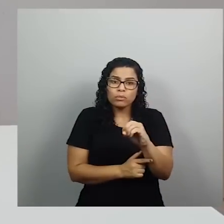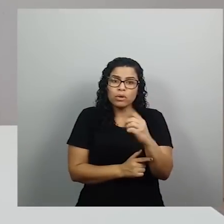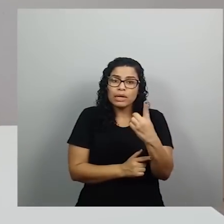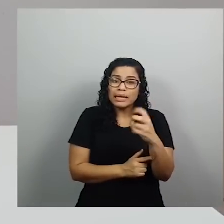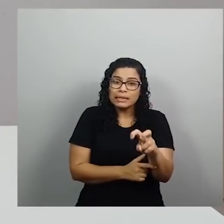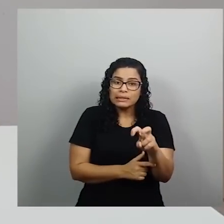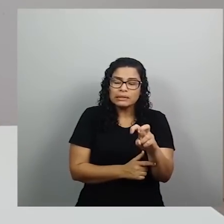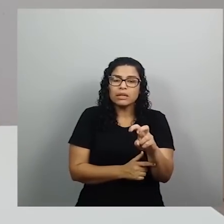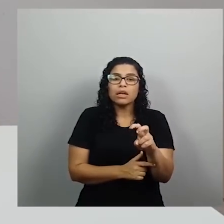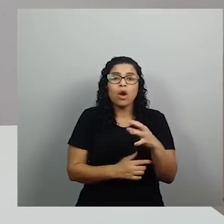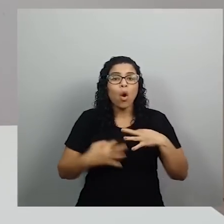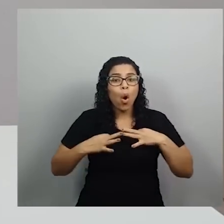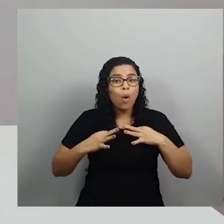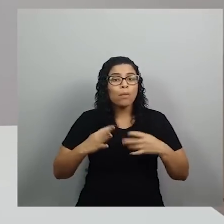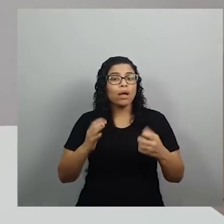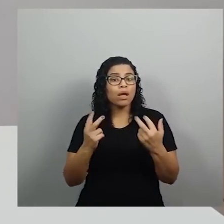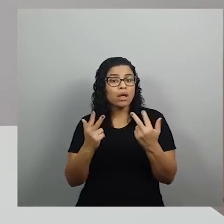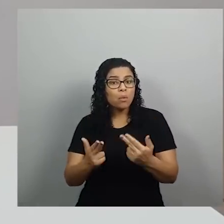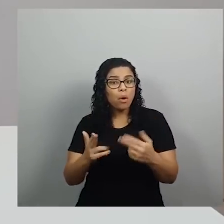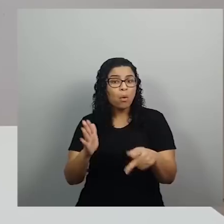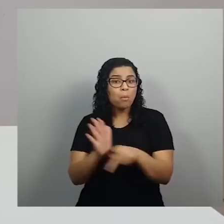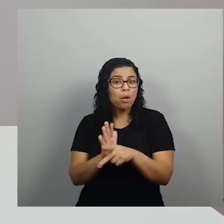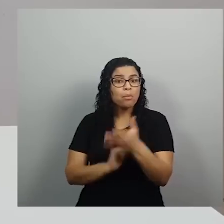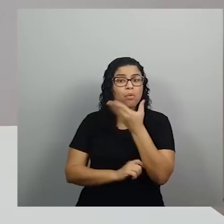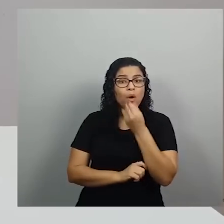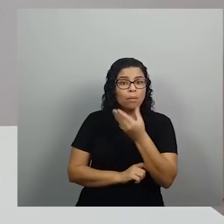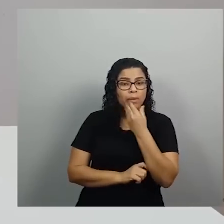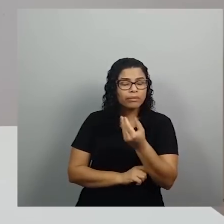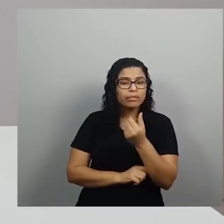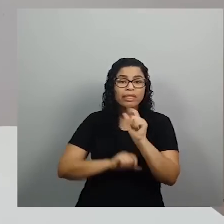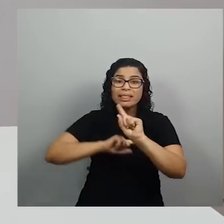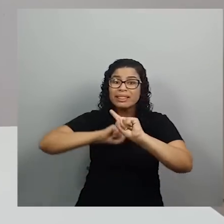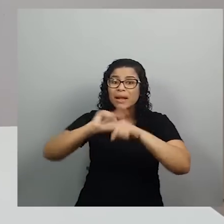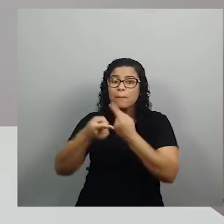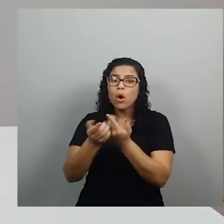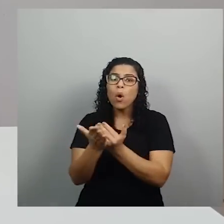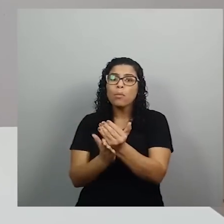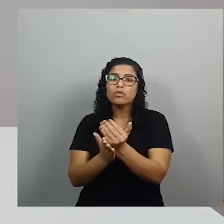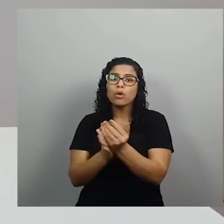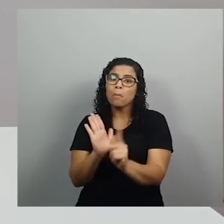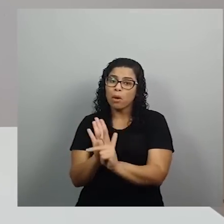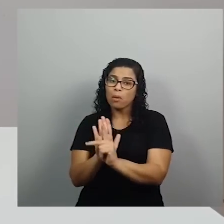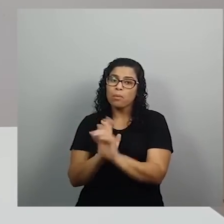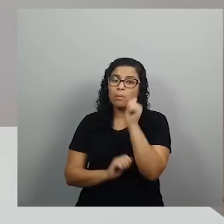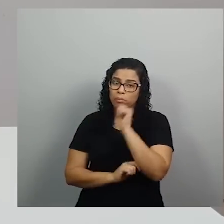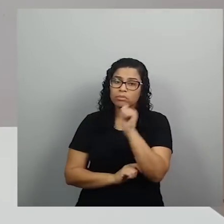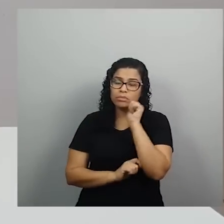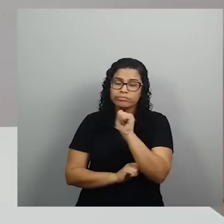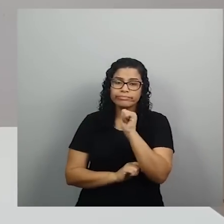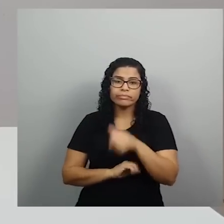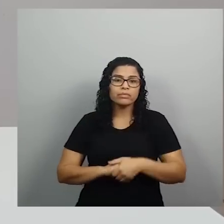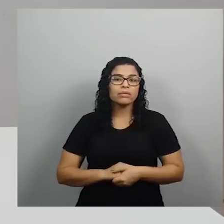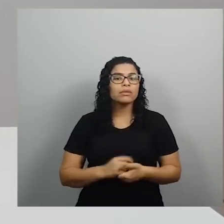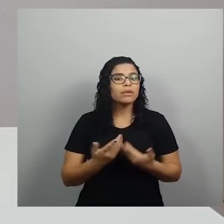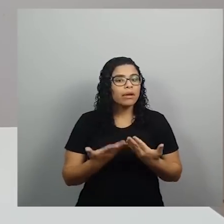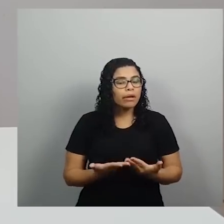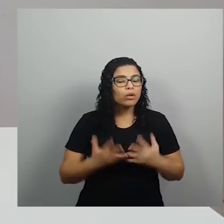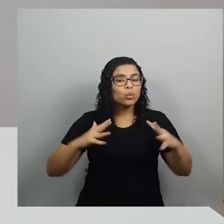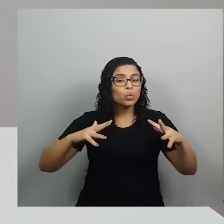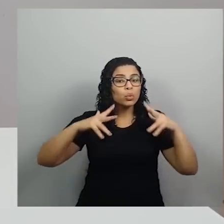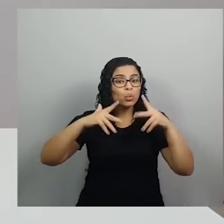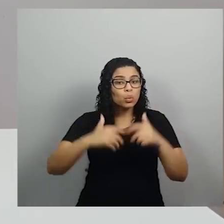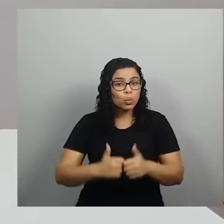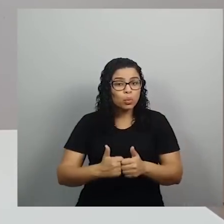2015, os uniformes de equipes masculinas. Enfim, as proibições e a falta de apoio às práticas esportivas